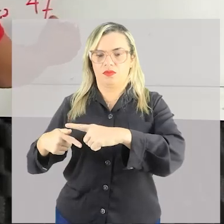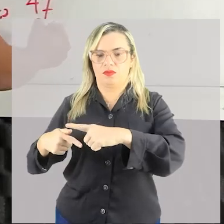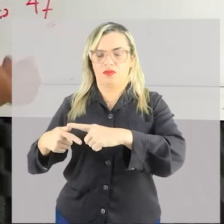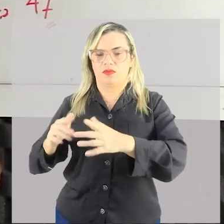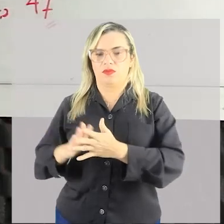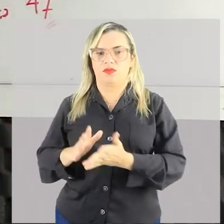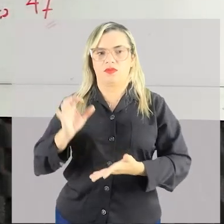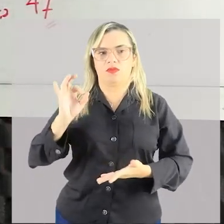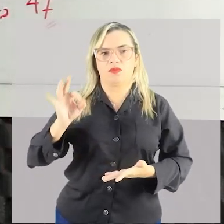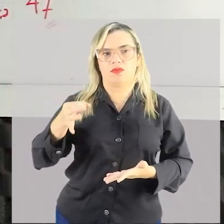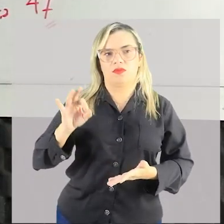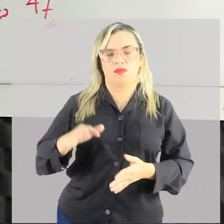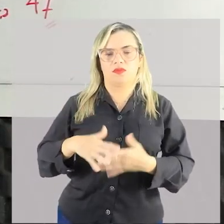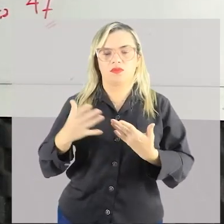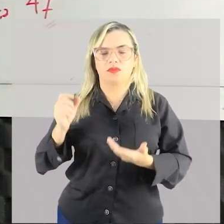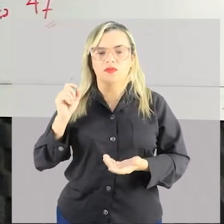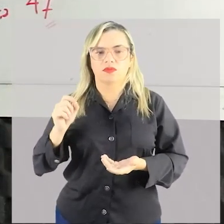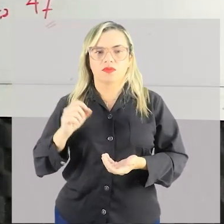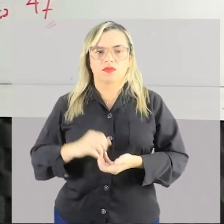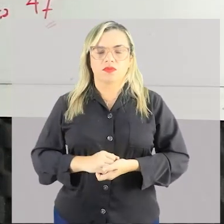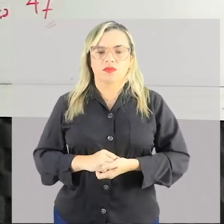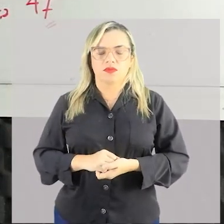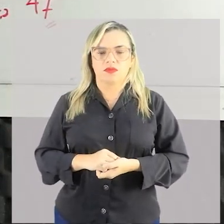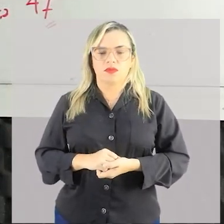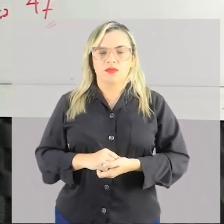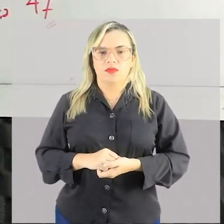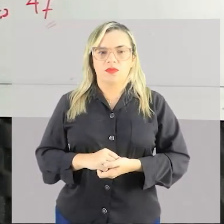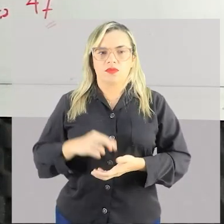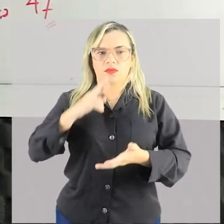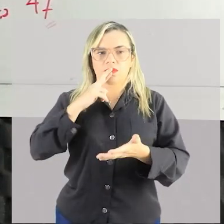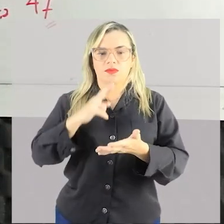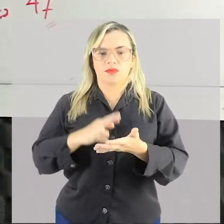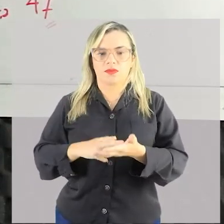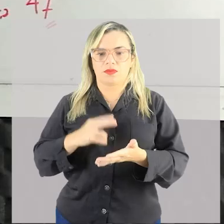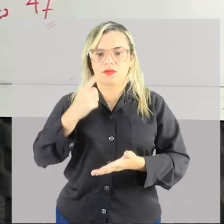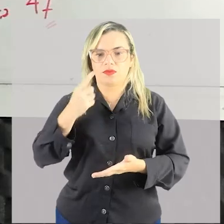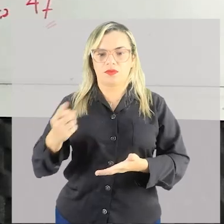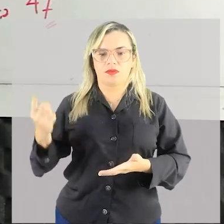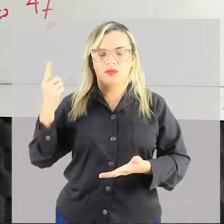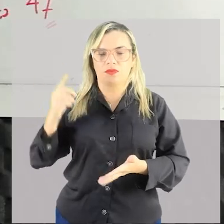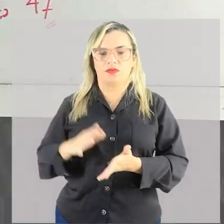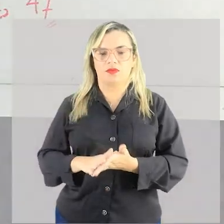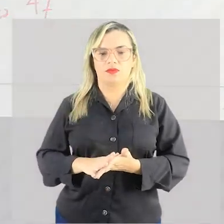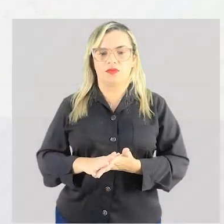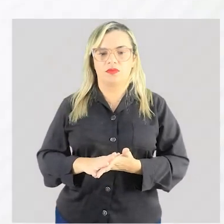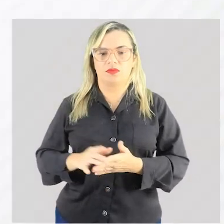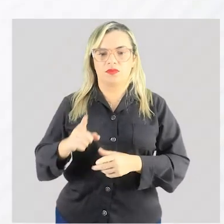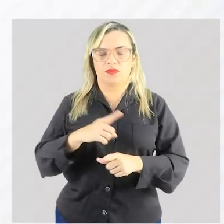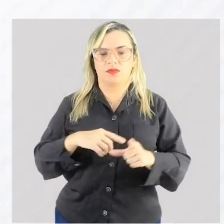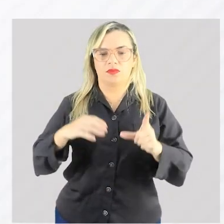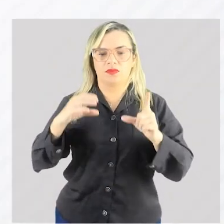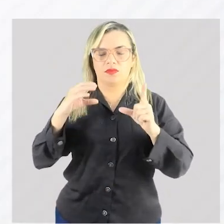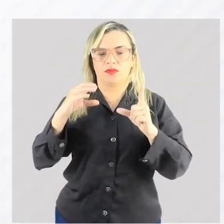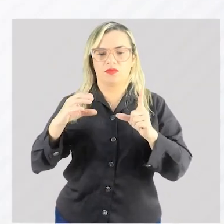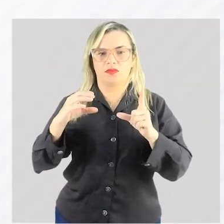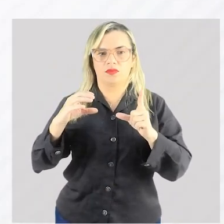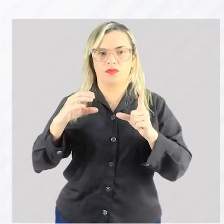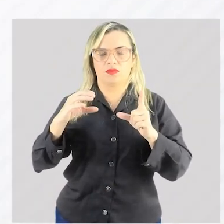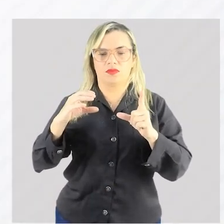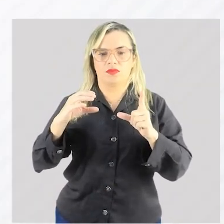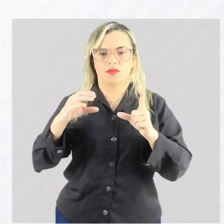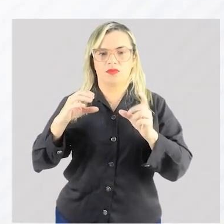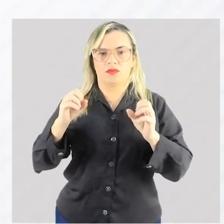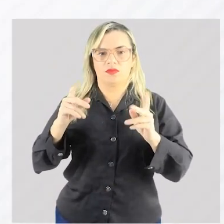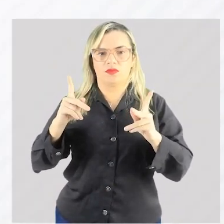47 sobre 47 tá então a resposta correta aqui é a letra c de